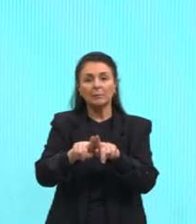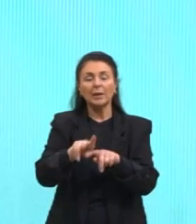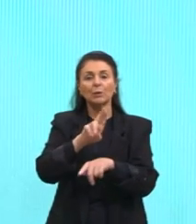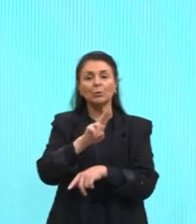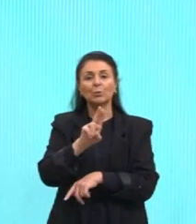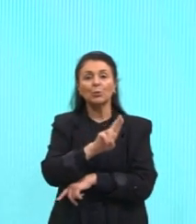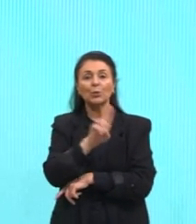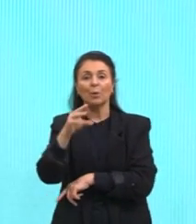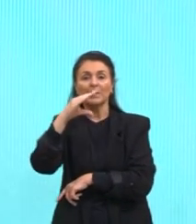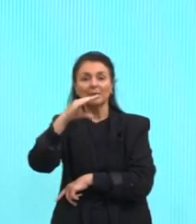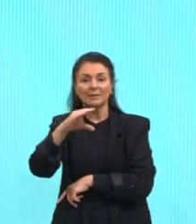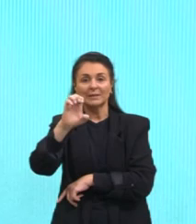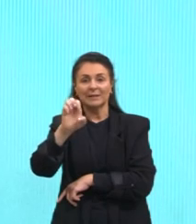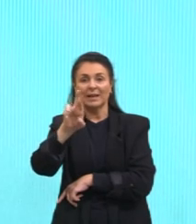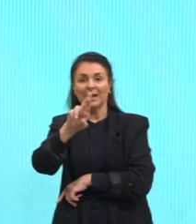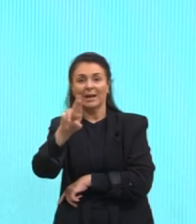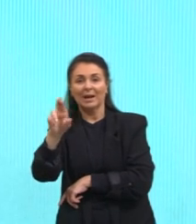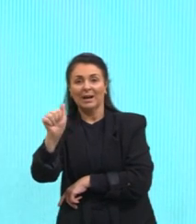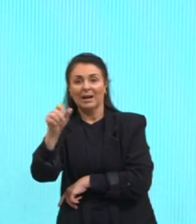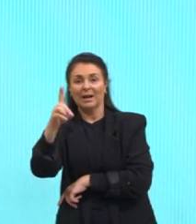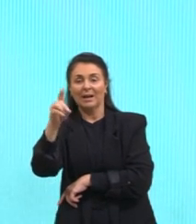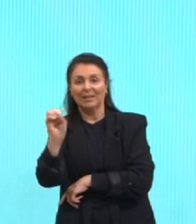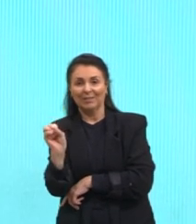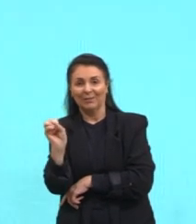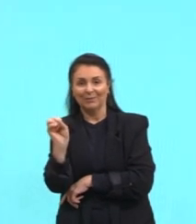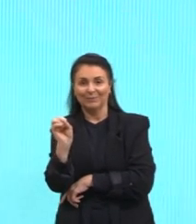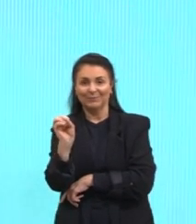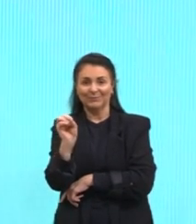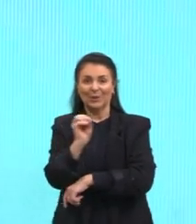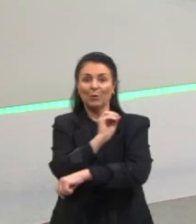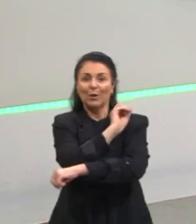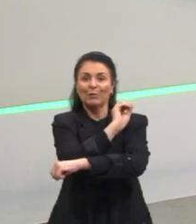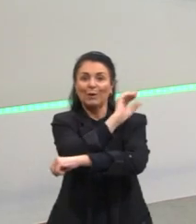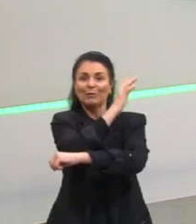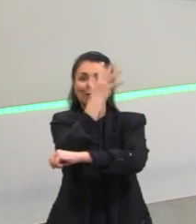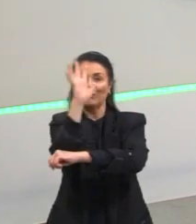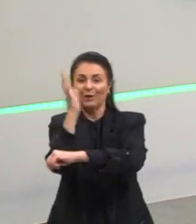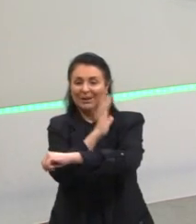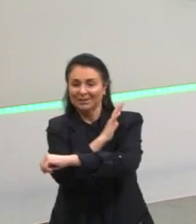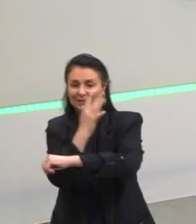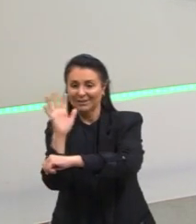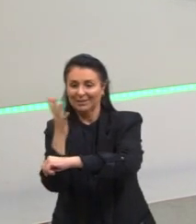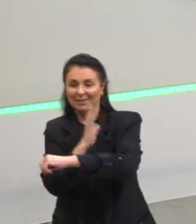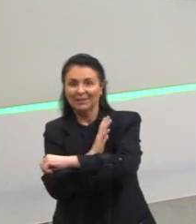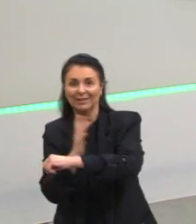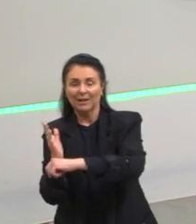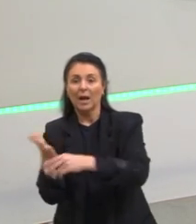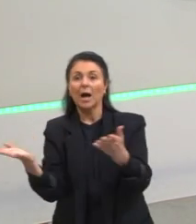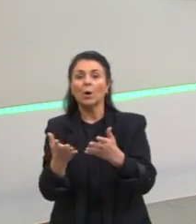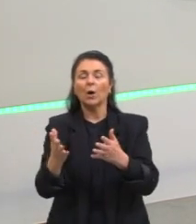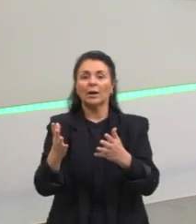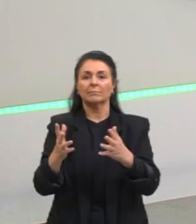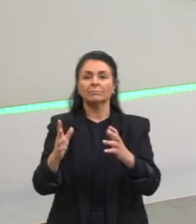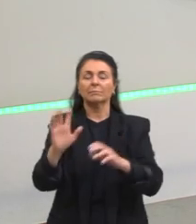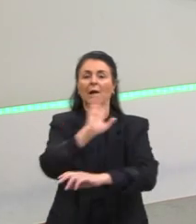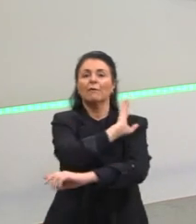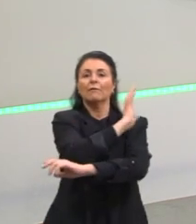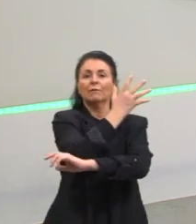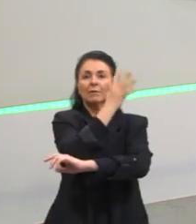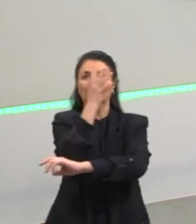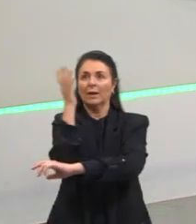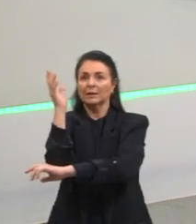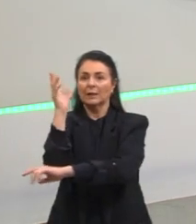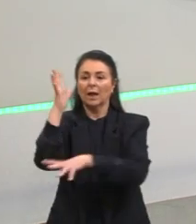cerrado tá vamos pegar a quinta uma floresta nettropical Essa é a mais clássica de todas né